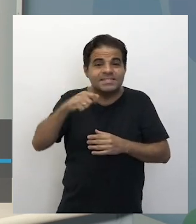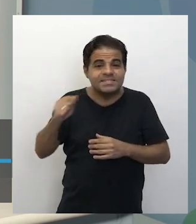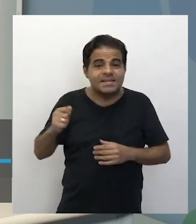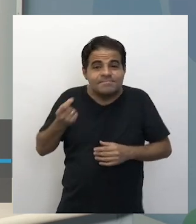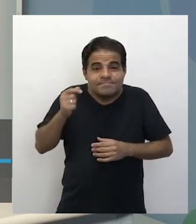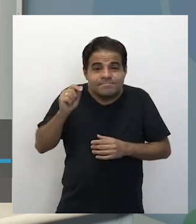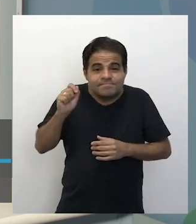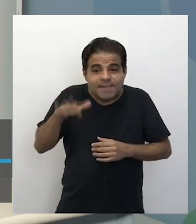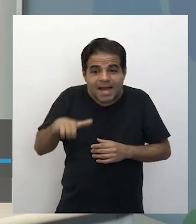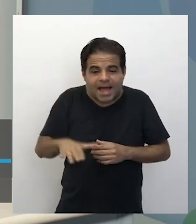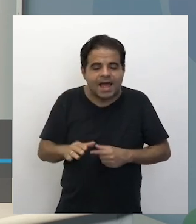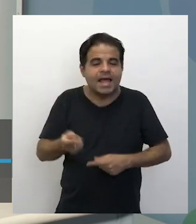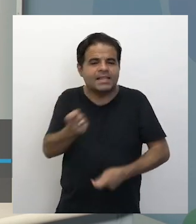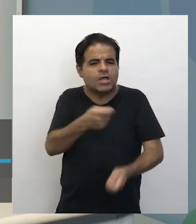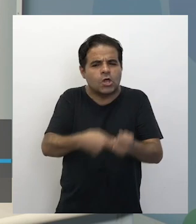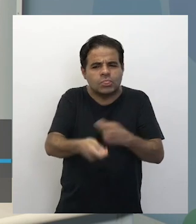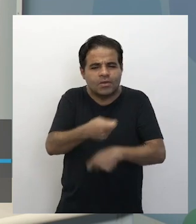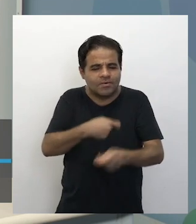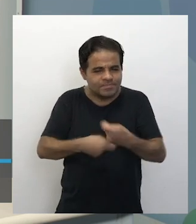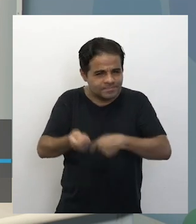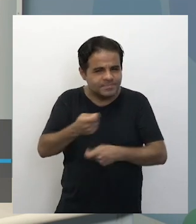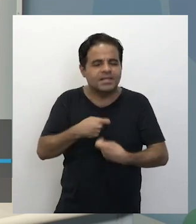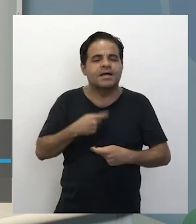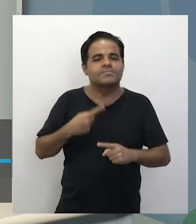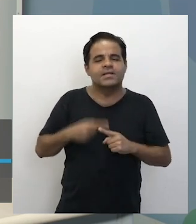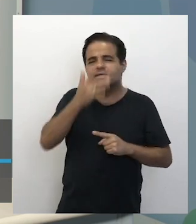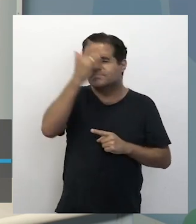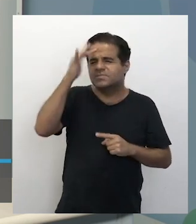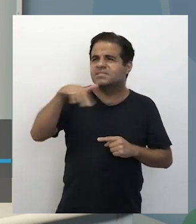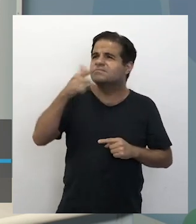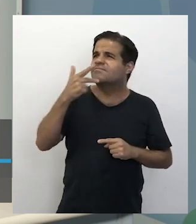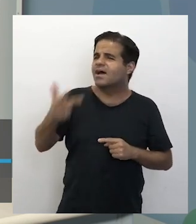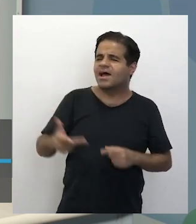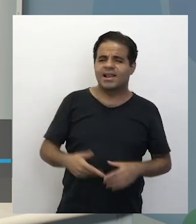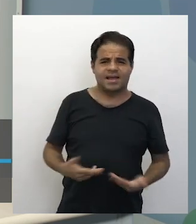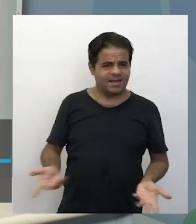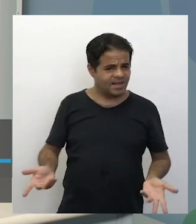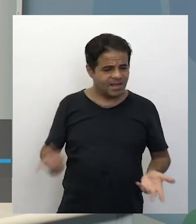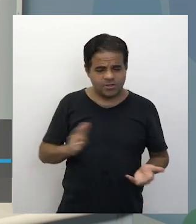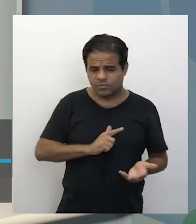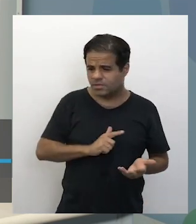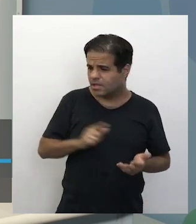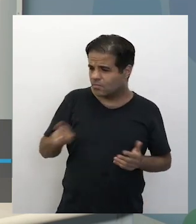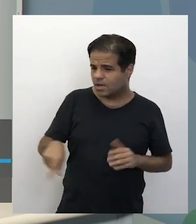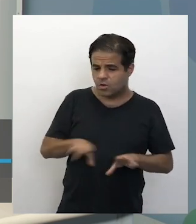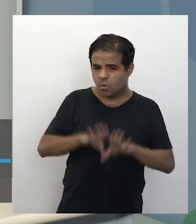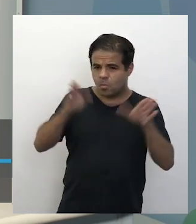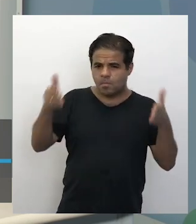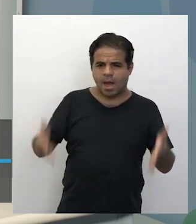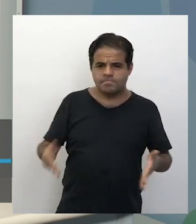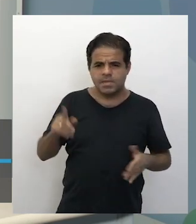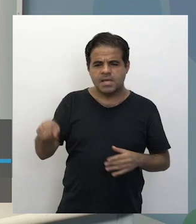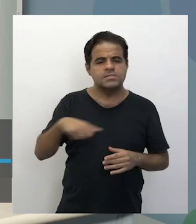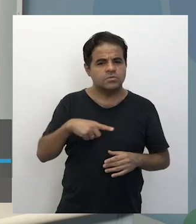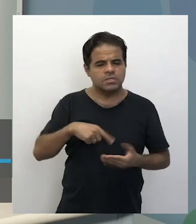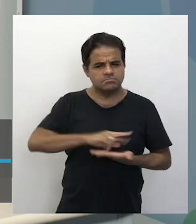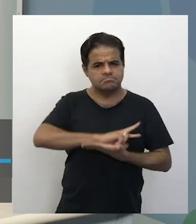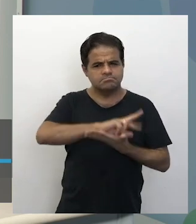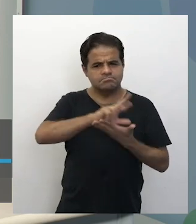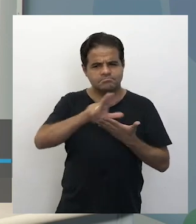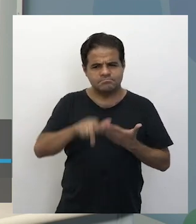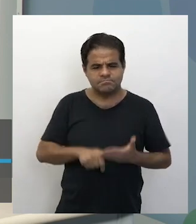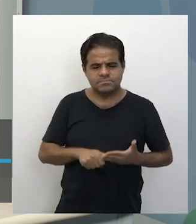ser econômica, porque às vezes as pessoas falam assim, nossa, Cláudia, eu tenho ali uma mesa com